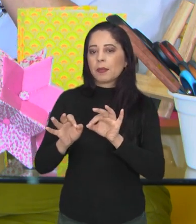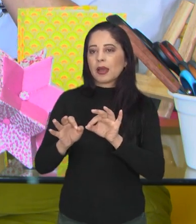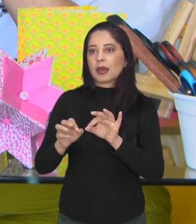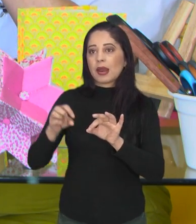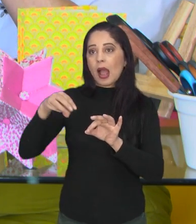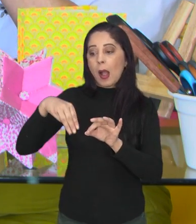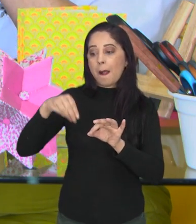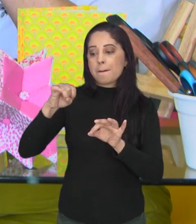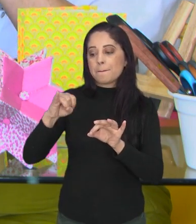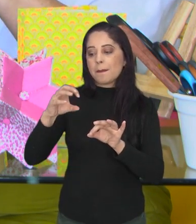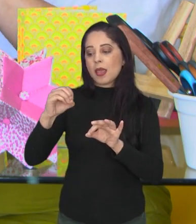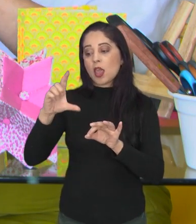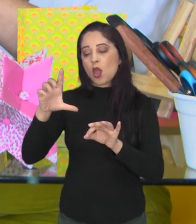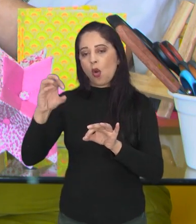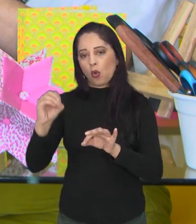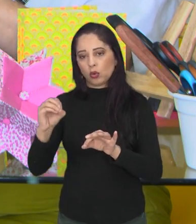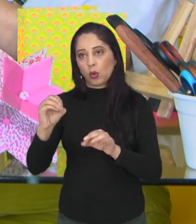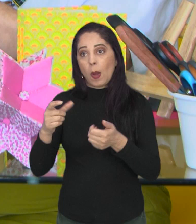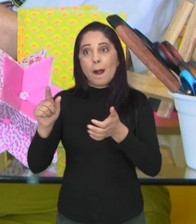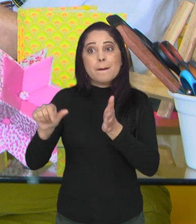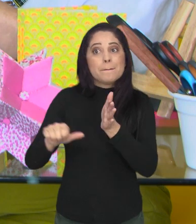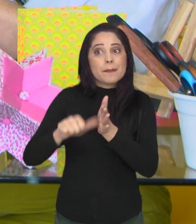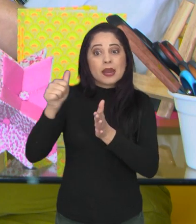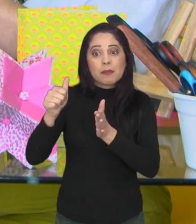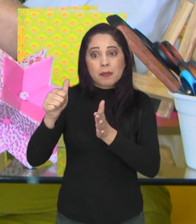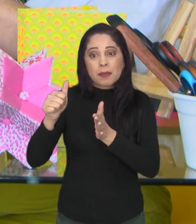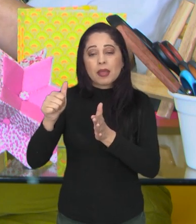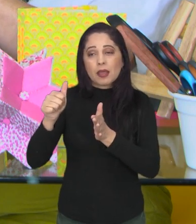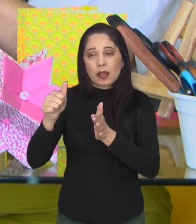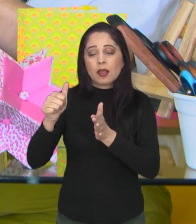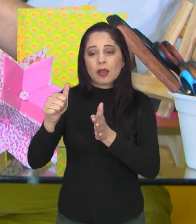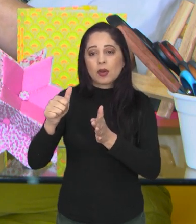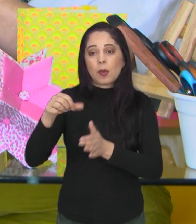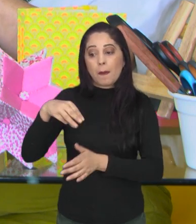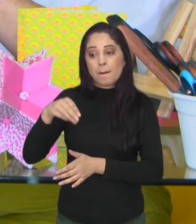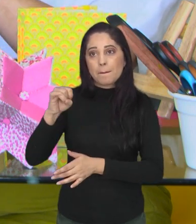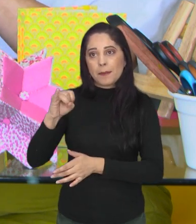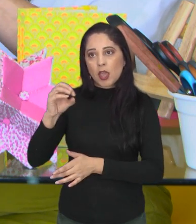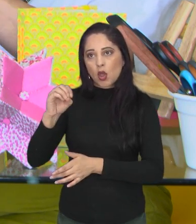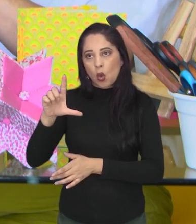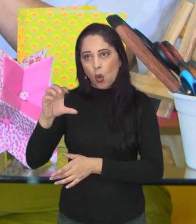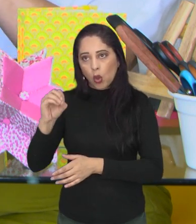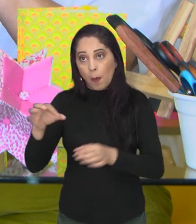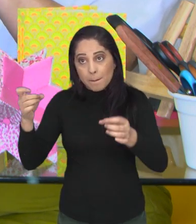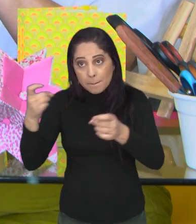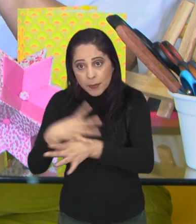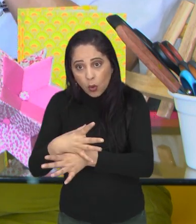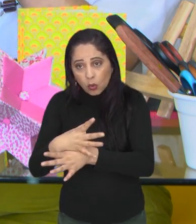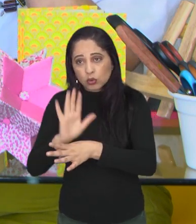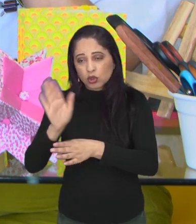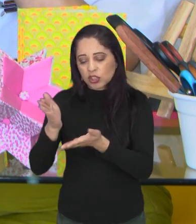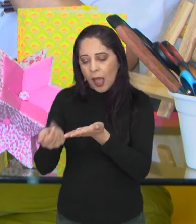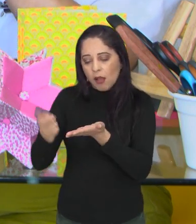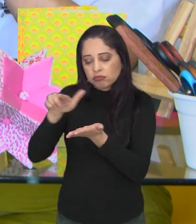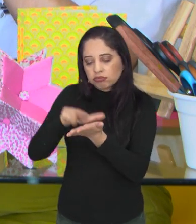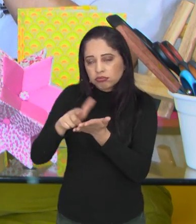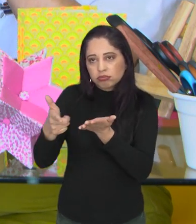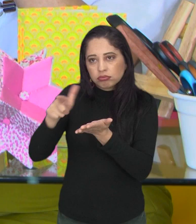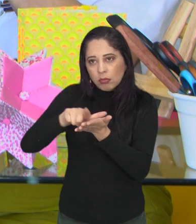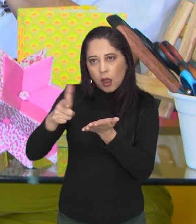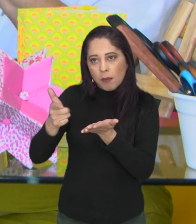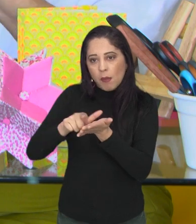cadernos que vão ser costurados aqui dentro primeiro a gente faz o miolo a partir do Miolo pronto dobrado e